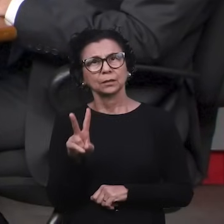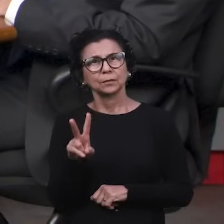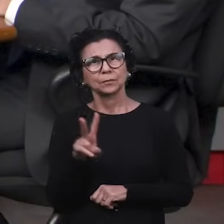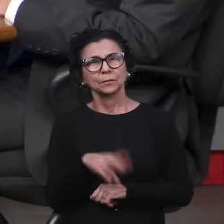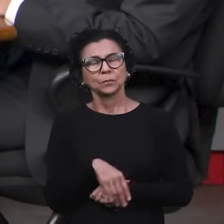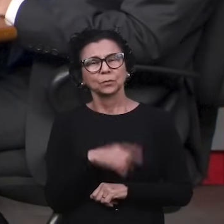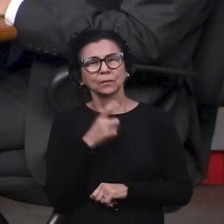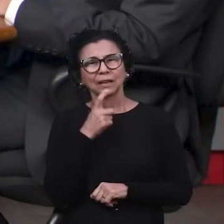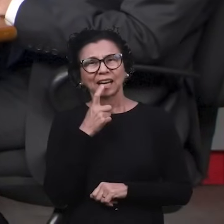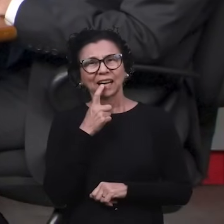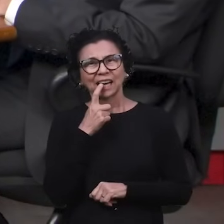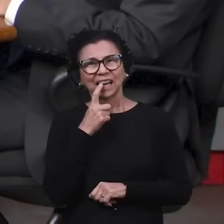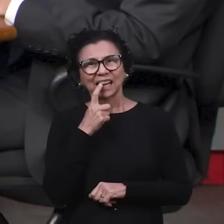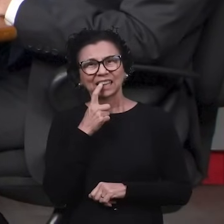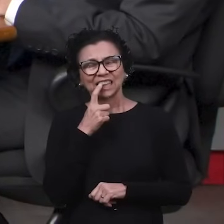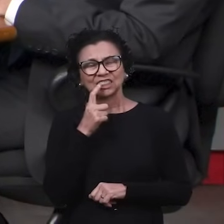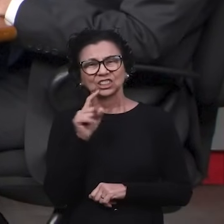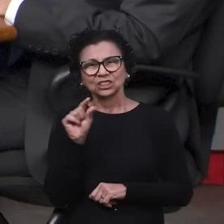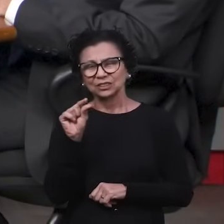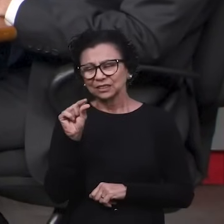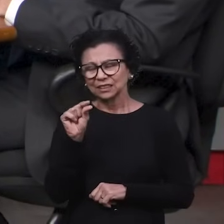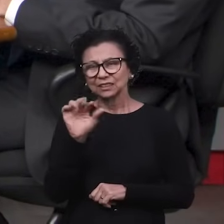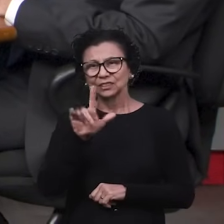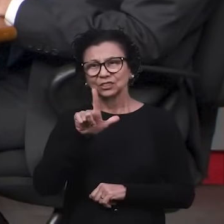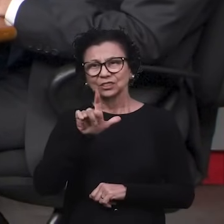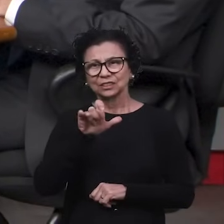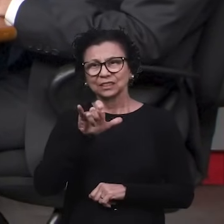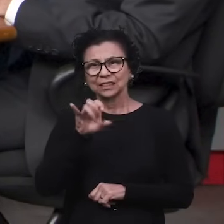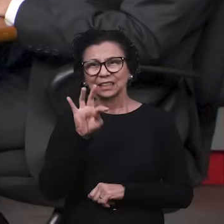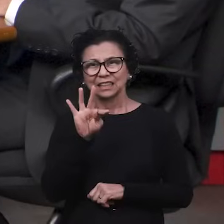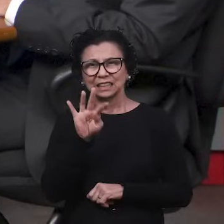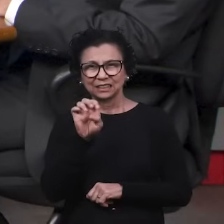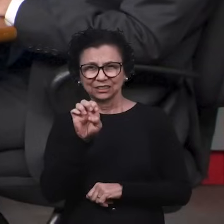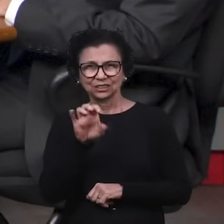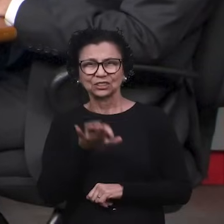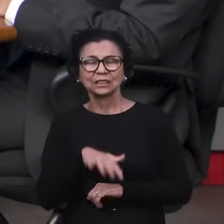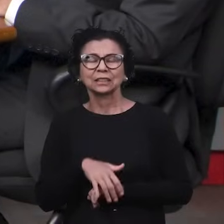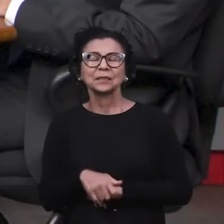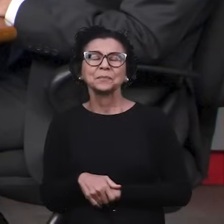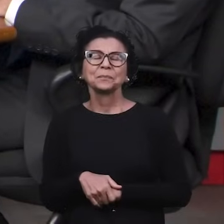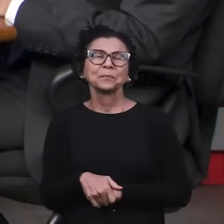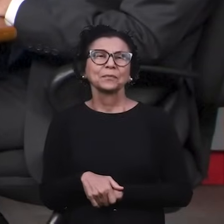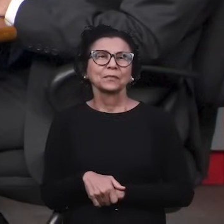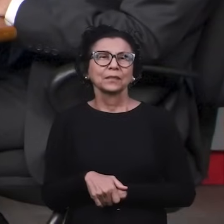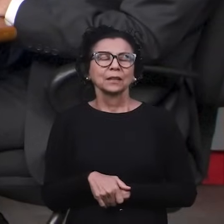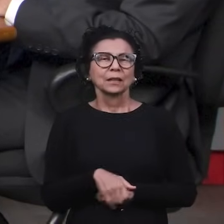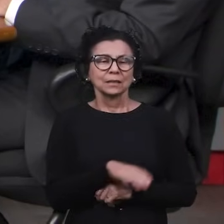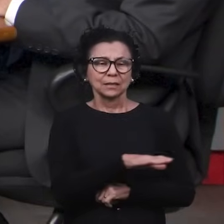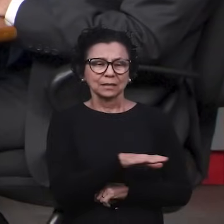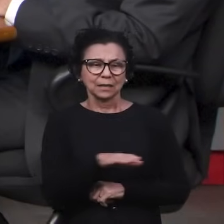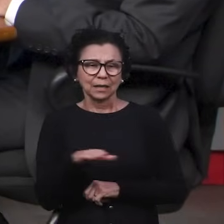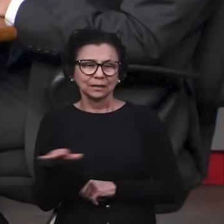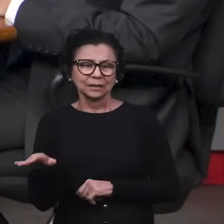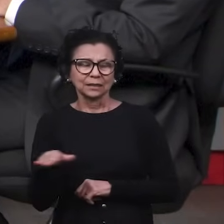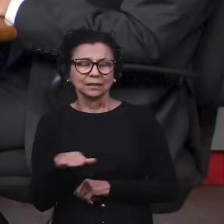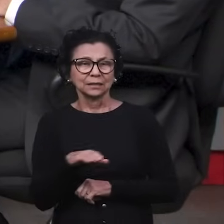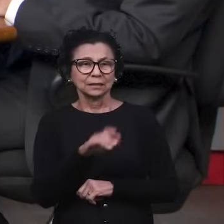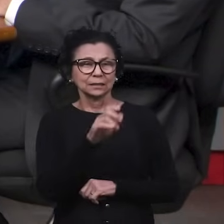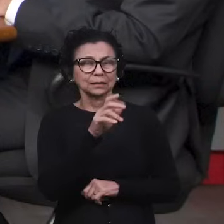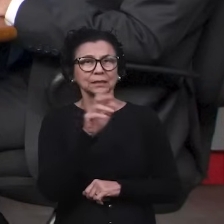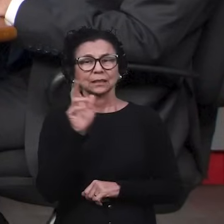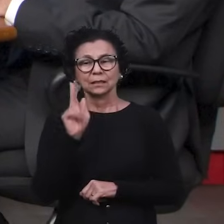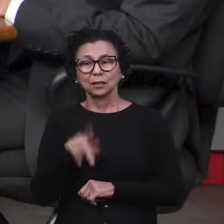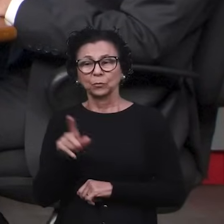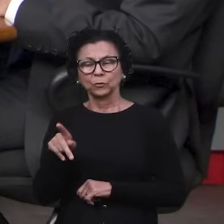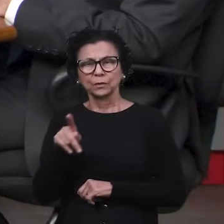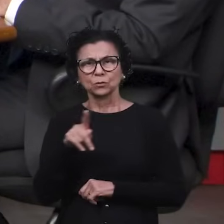dentinho. Porque muitas vezes acontece, a criança tem tanta confiança na professora, que às vezes o dentinho está para sair, está para